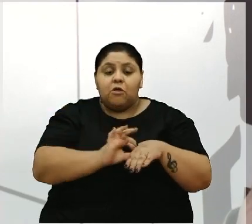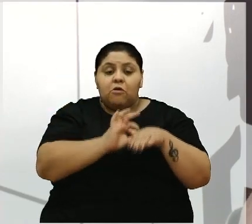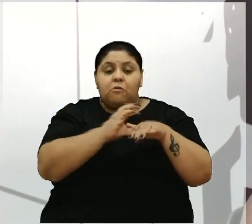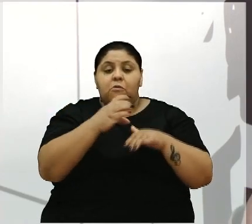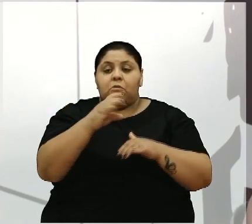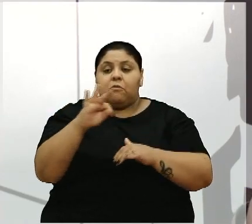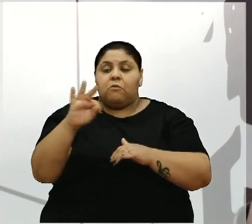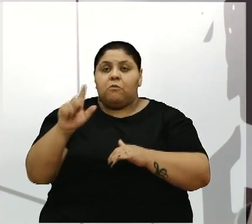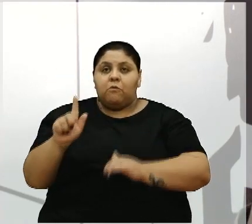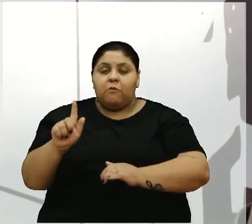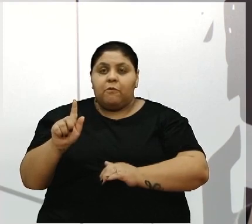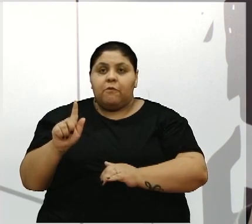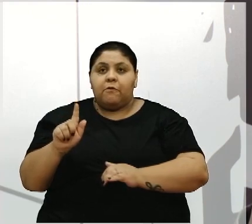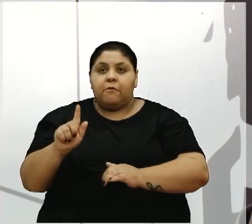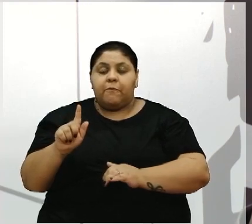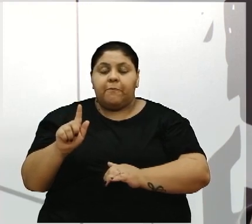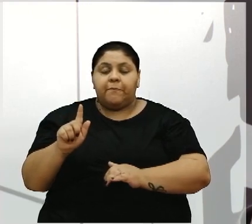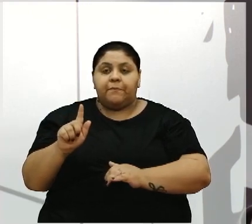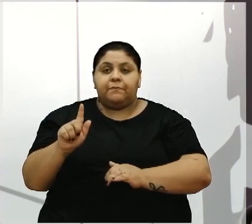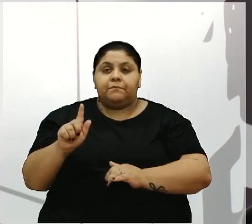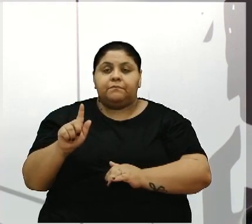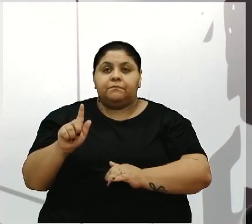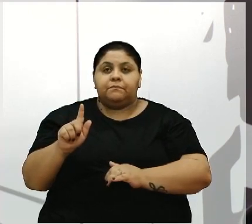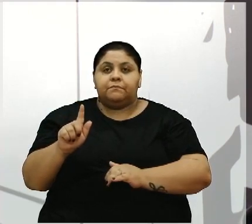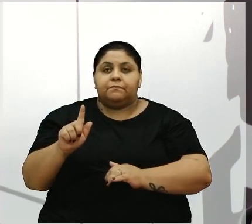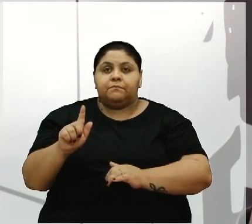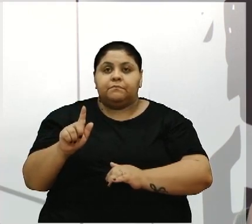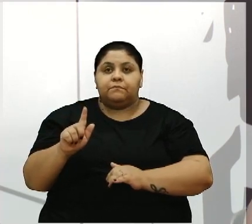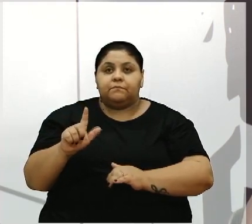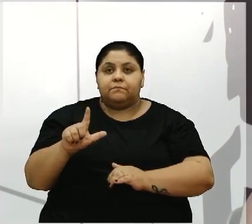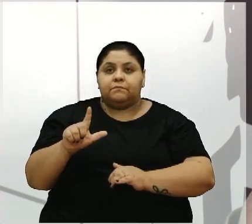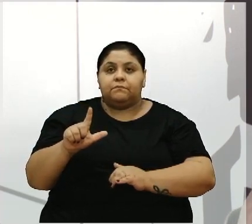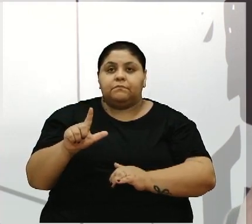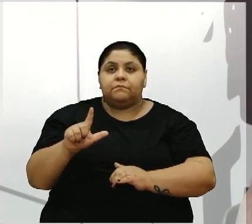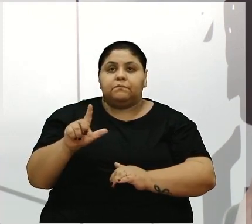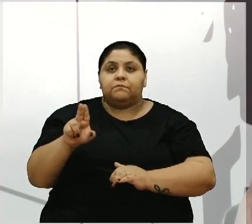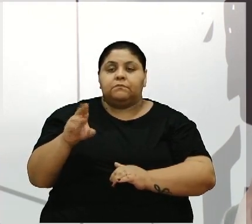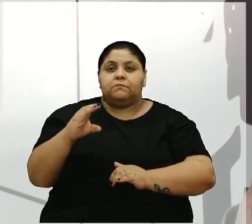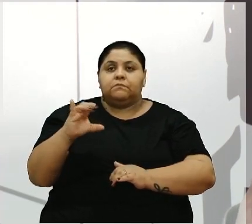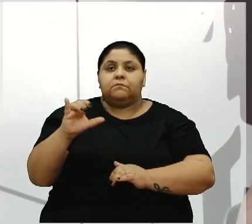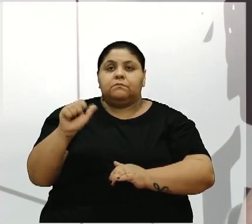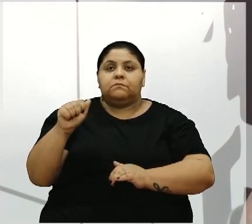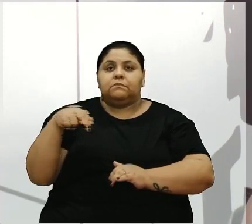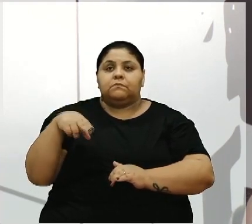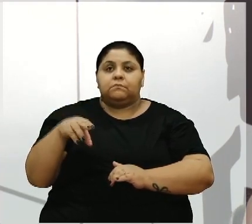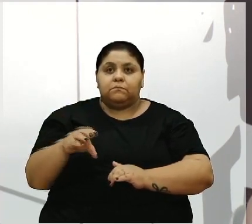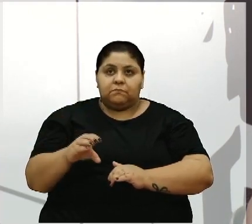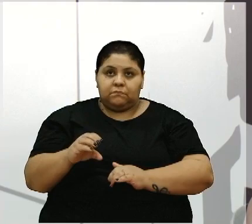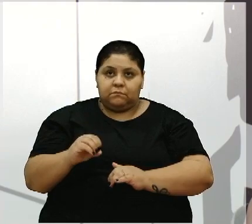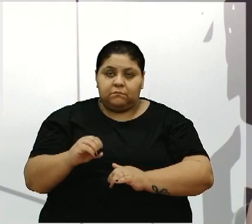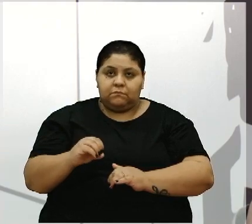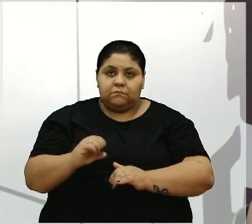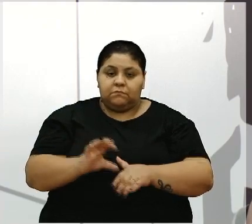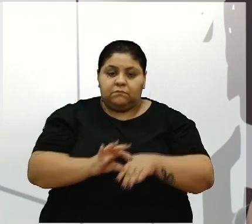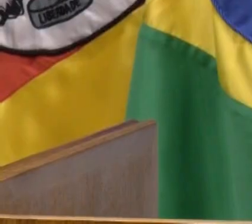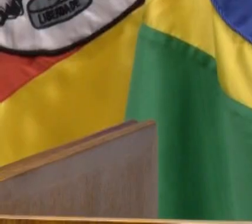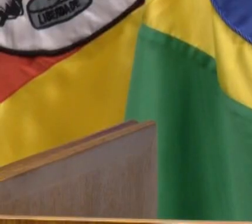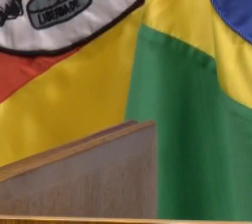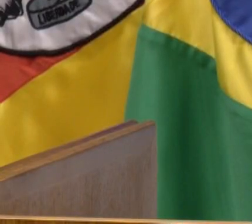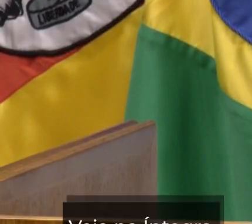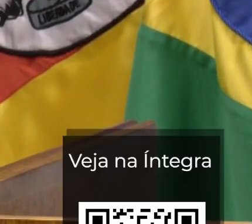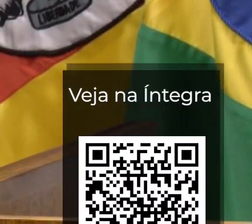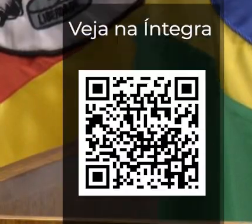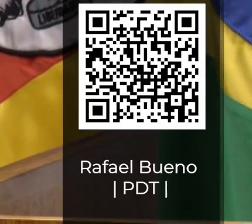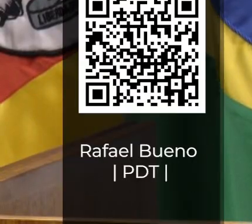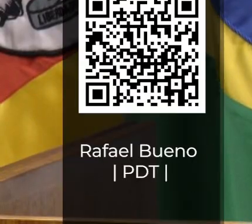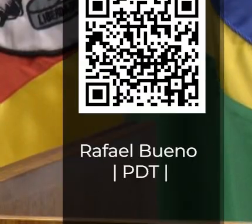CTG Piquete da Querência, o senhor Luciano Silvestrin e a patroa Daiane. Rafael